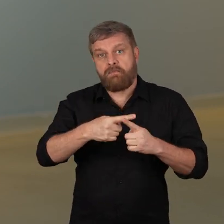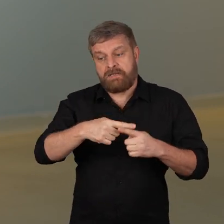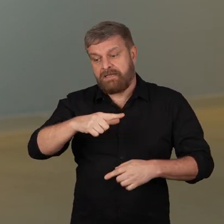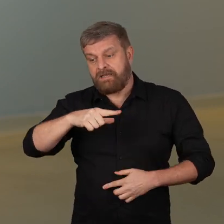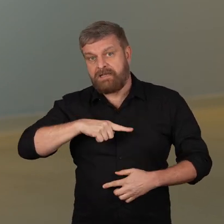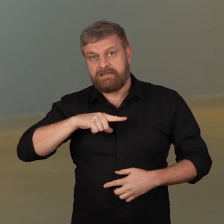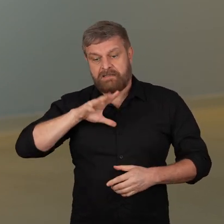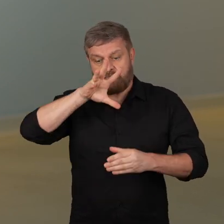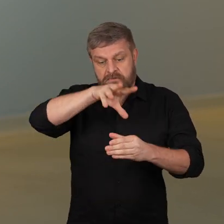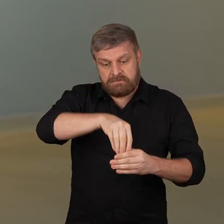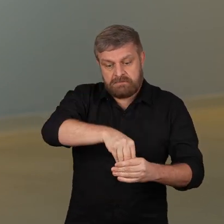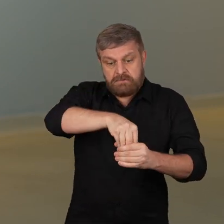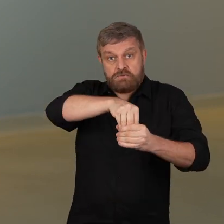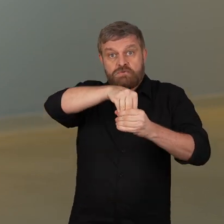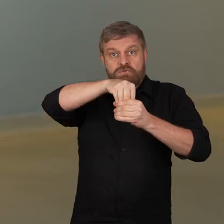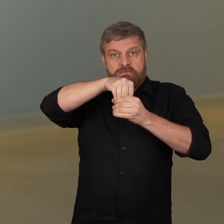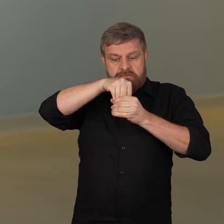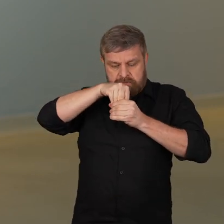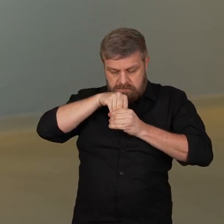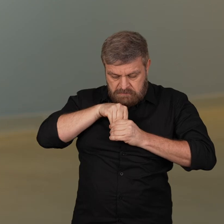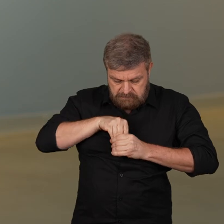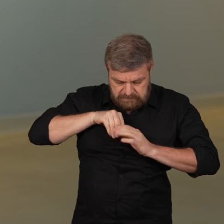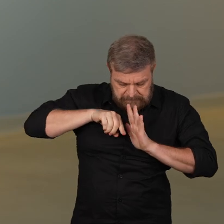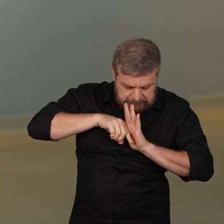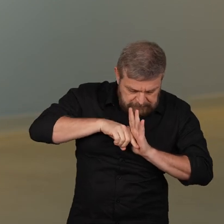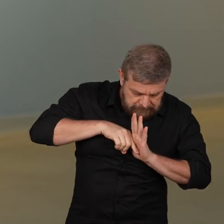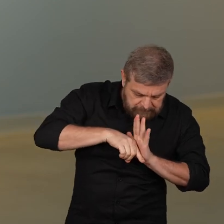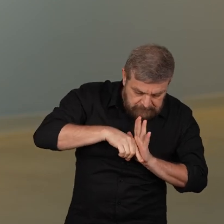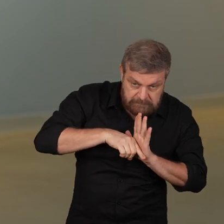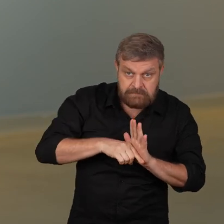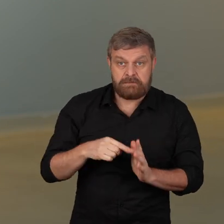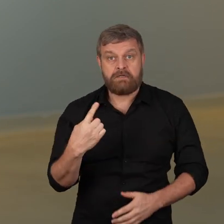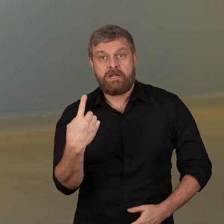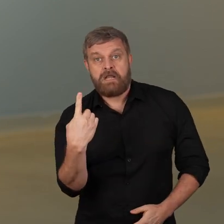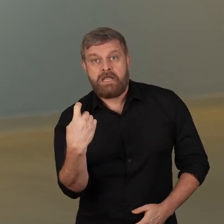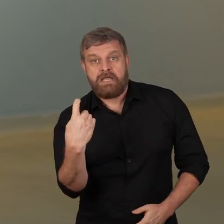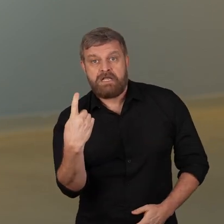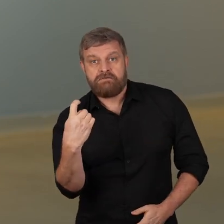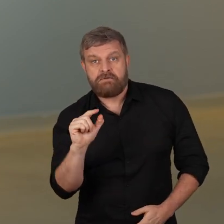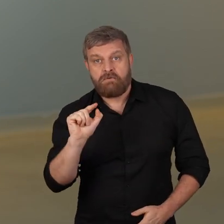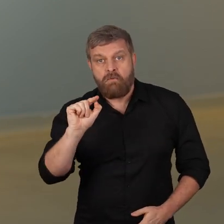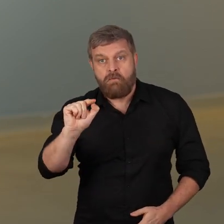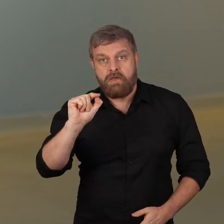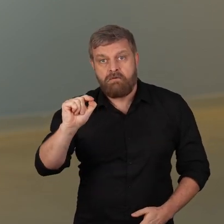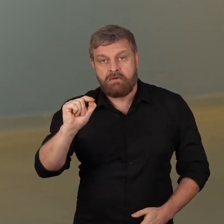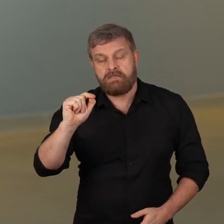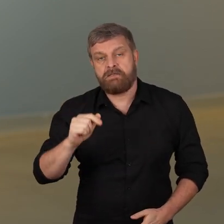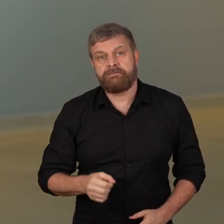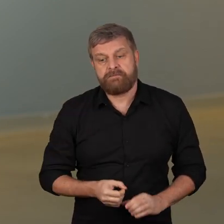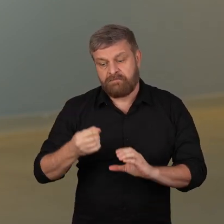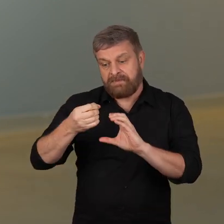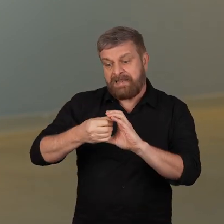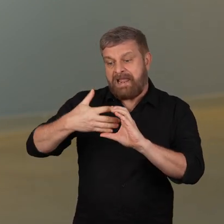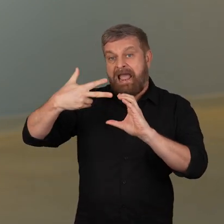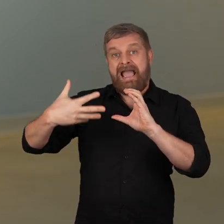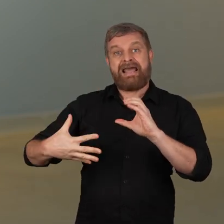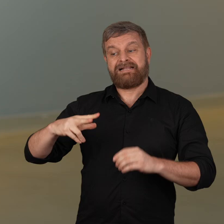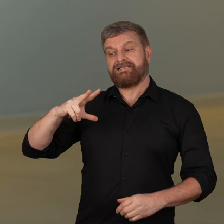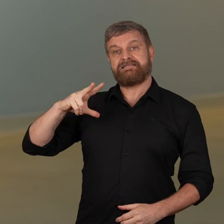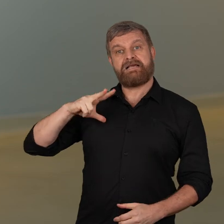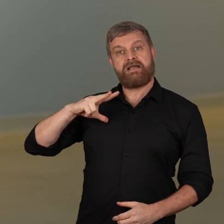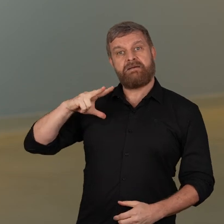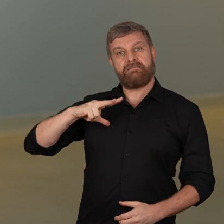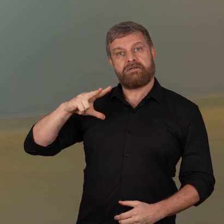nossa subjetividade. E indivíduo é aquilo que me particulariza, aquilo que